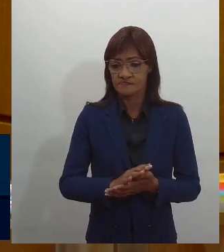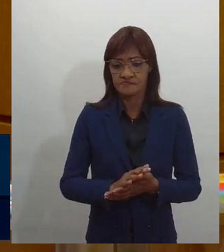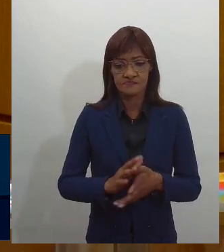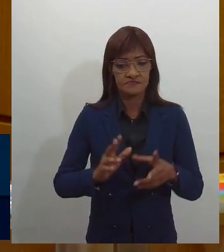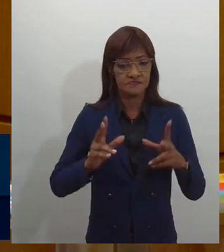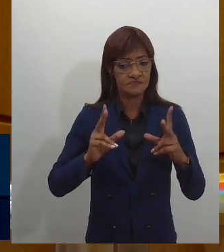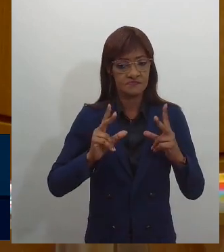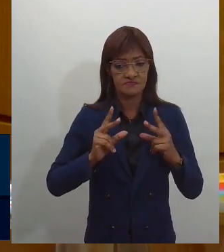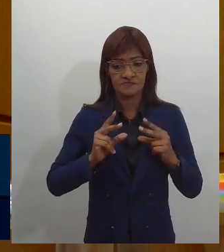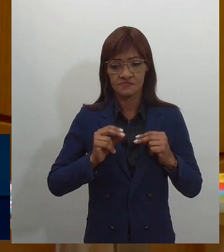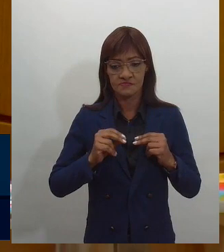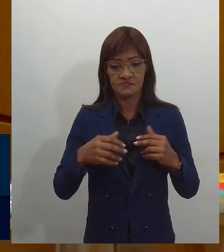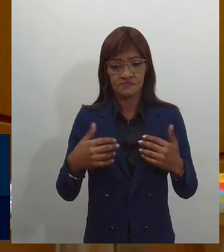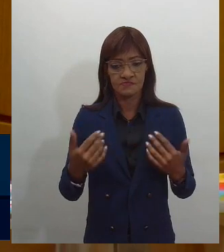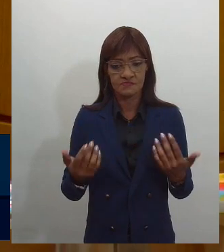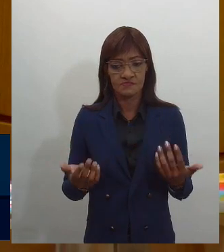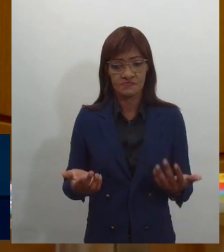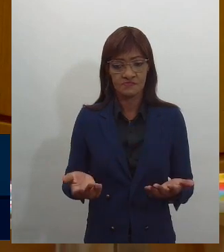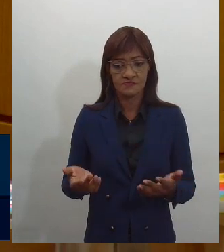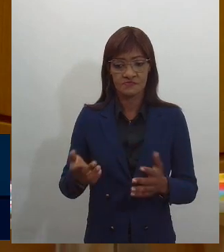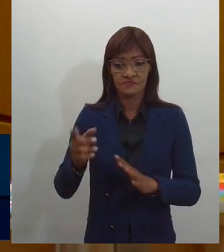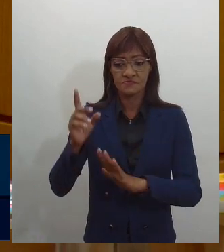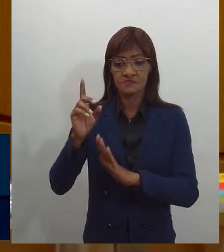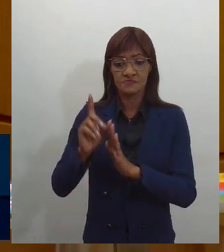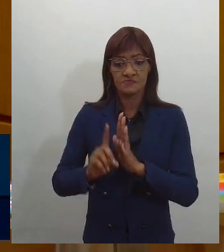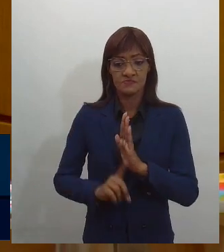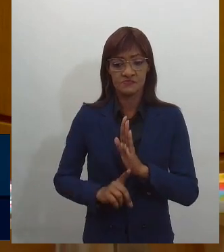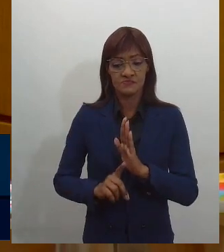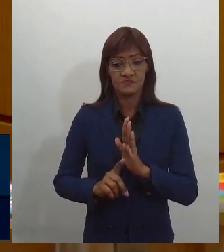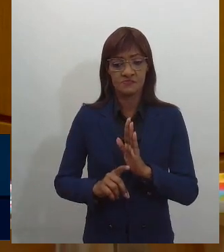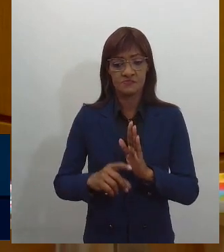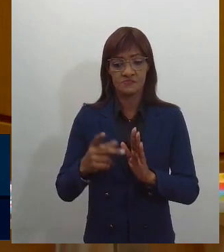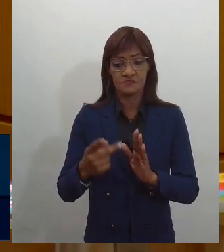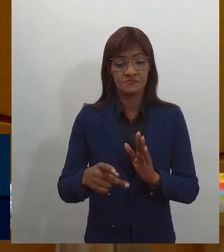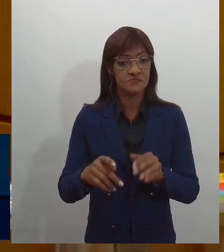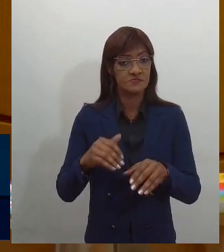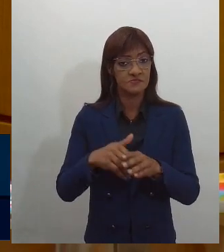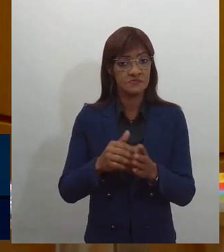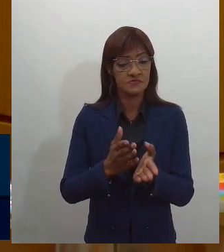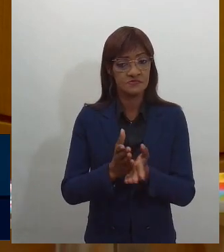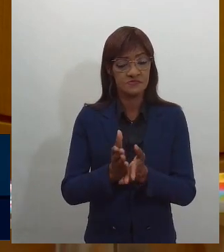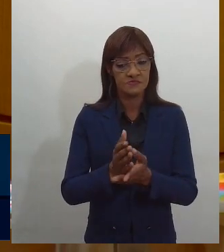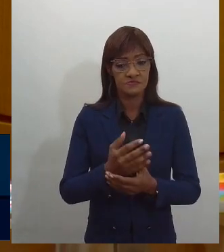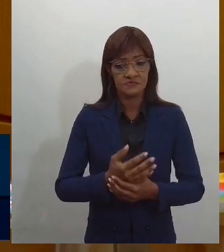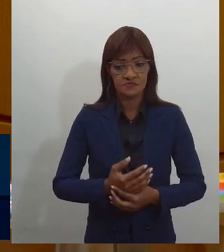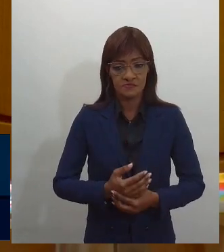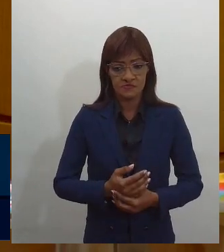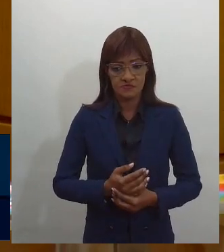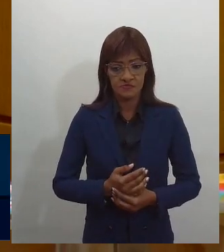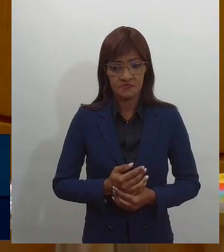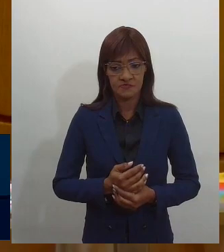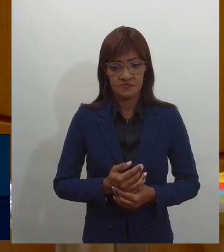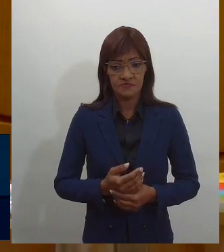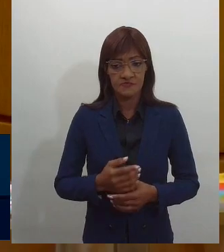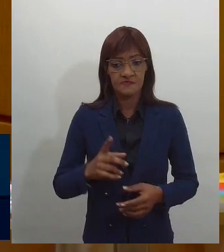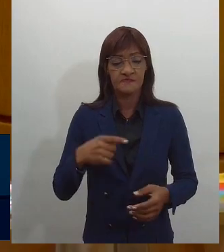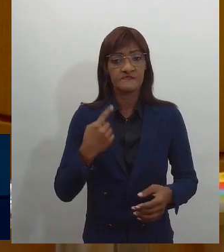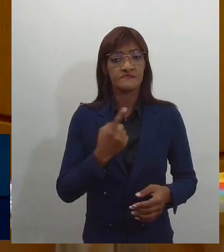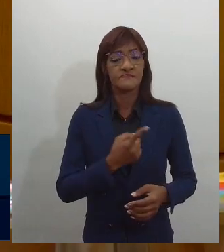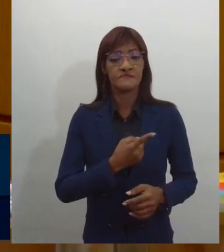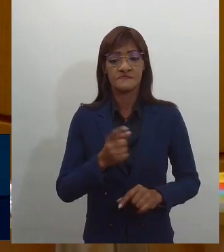que foi aprovado por essa casa. A gente tem a nossa atribuição de